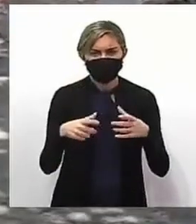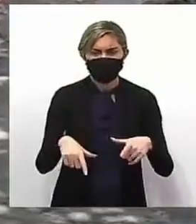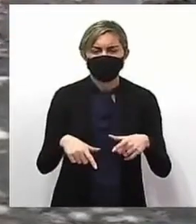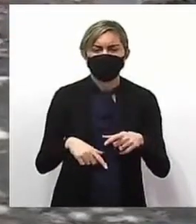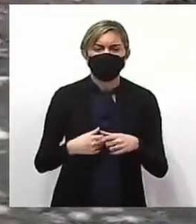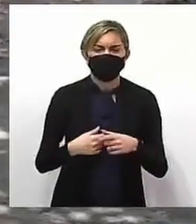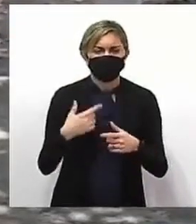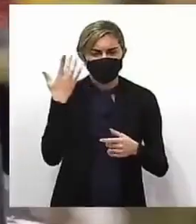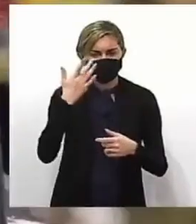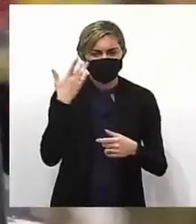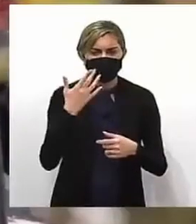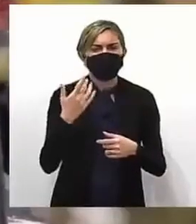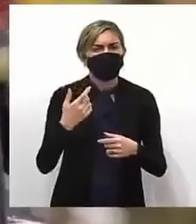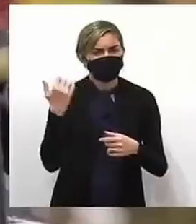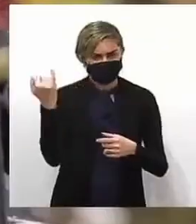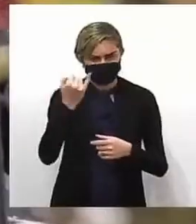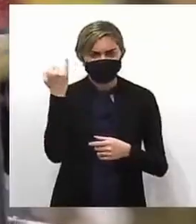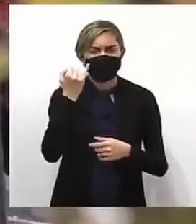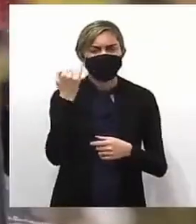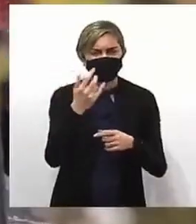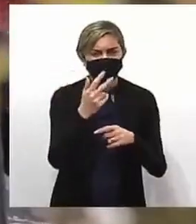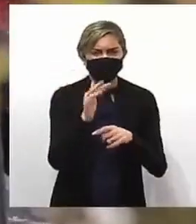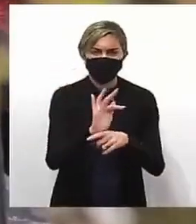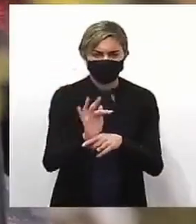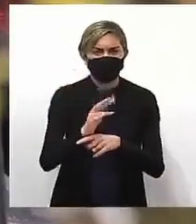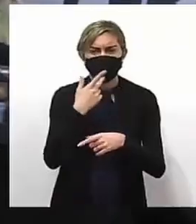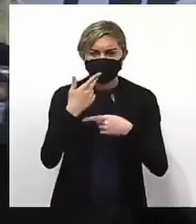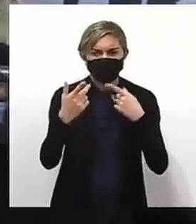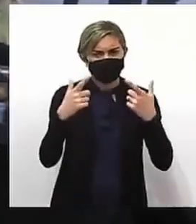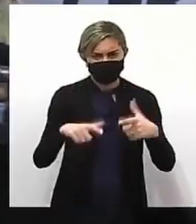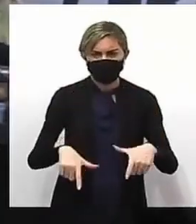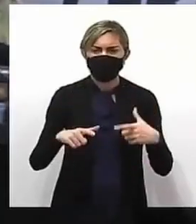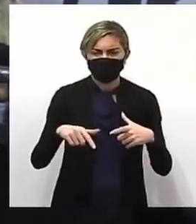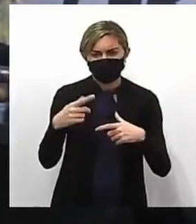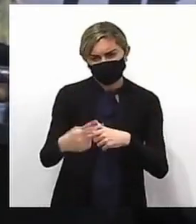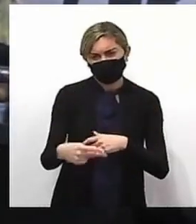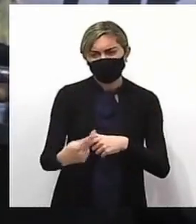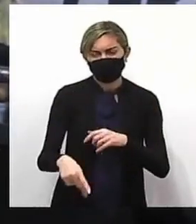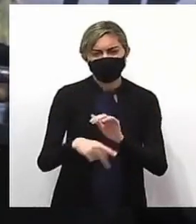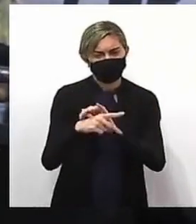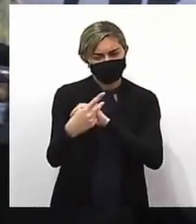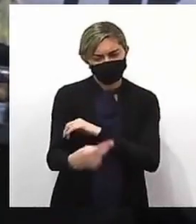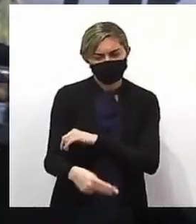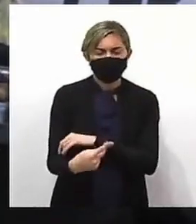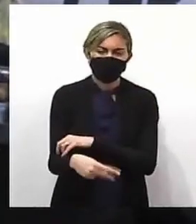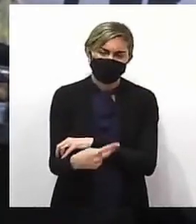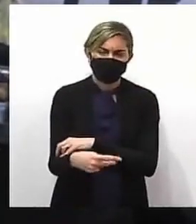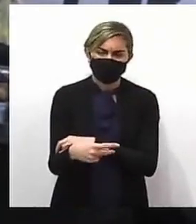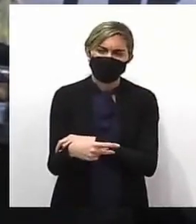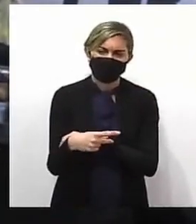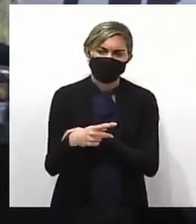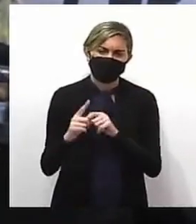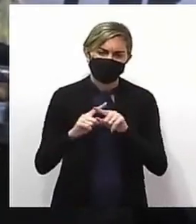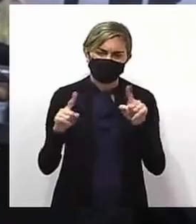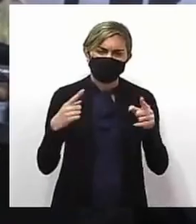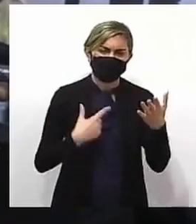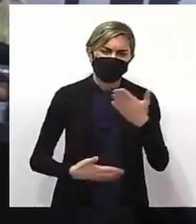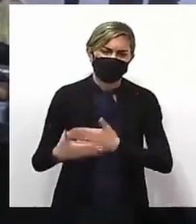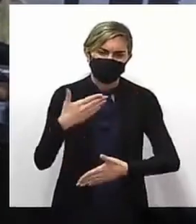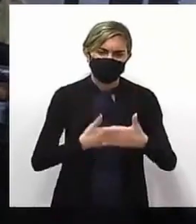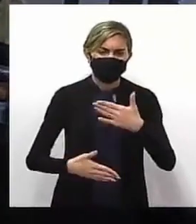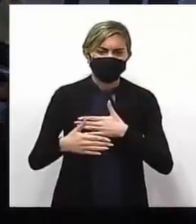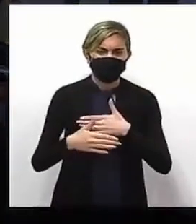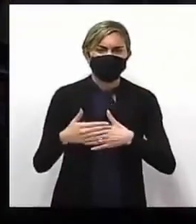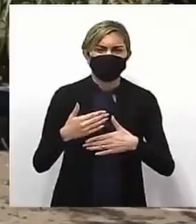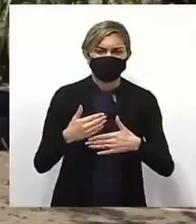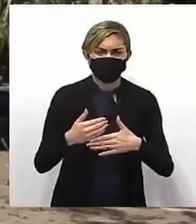E eu achei bem pertinente que meu primeiro filme falasse sobre esse lugar, assim, que é de pertencimento delas, mas que tem uma relação muito forte com o